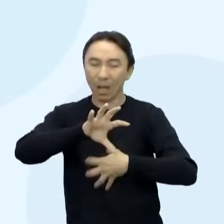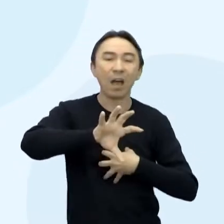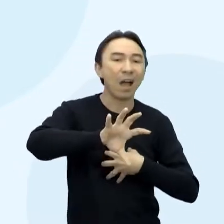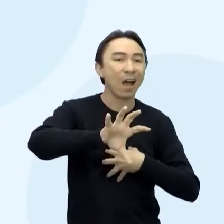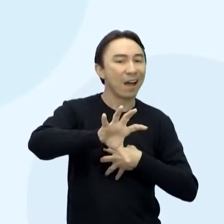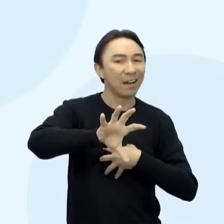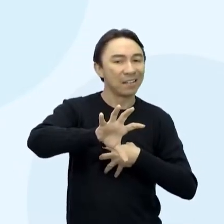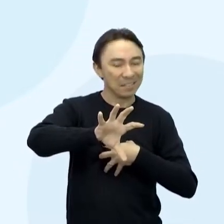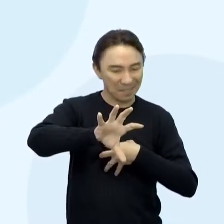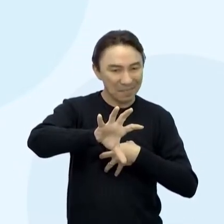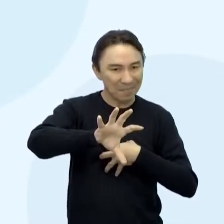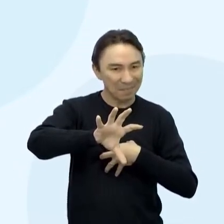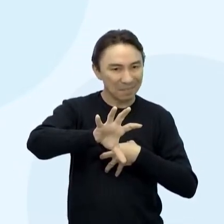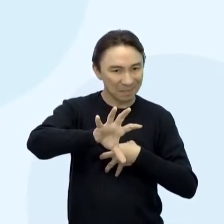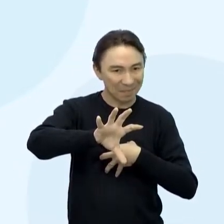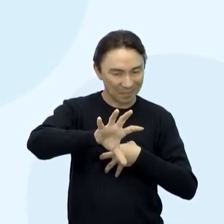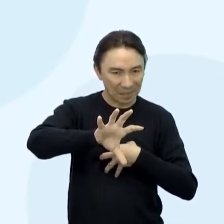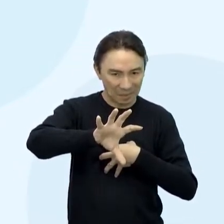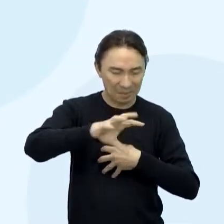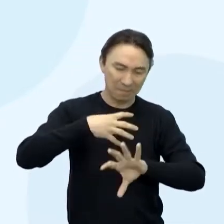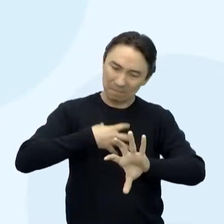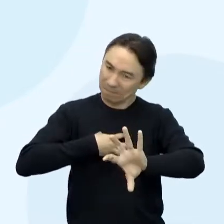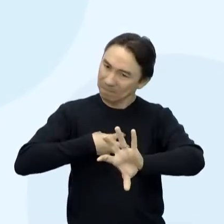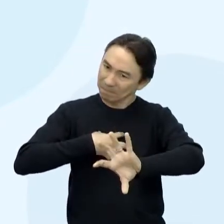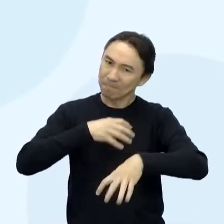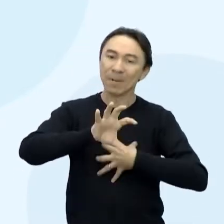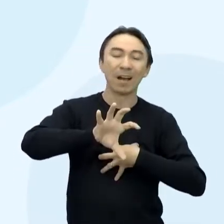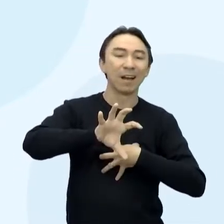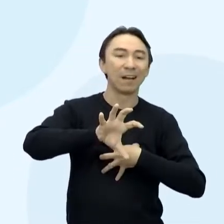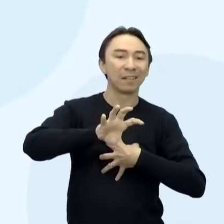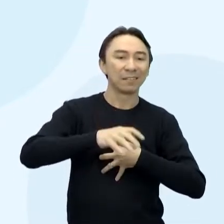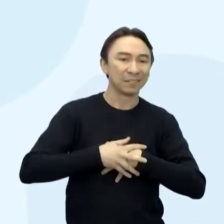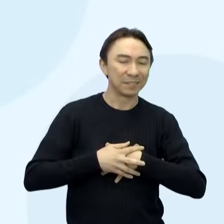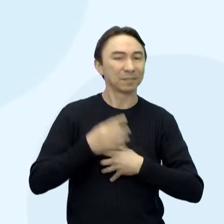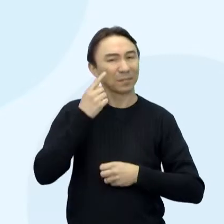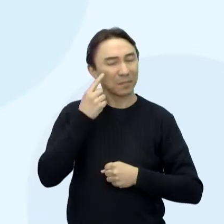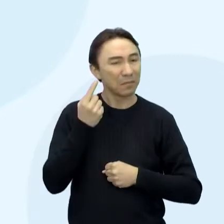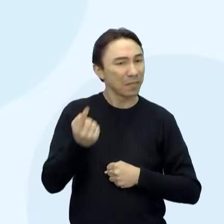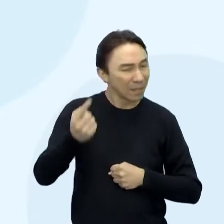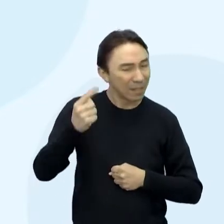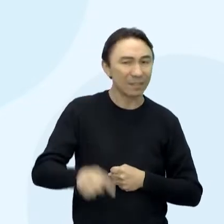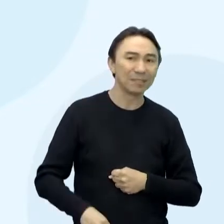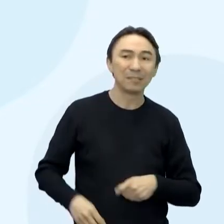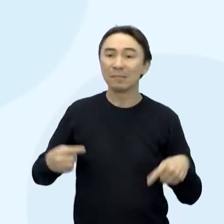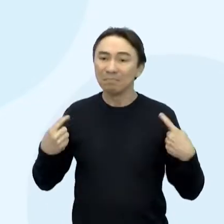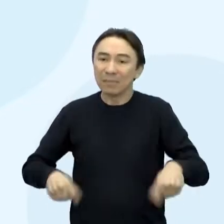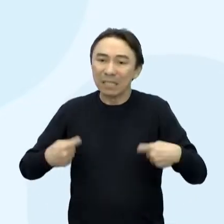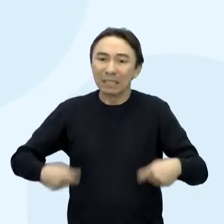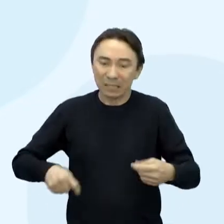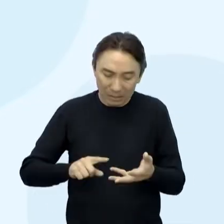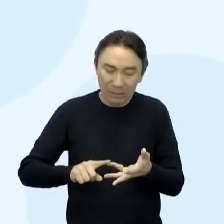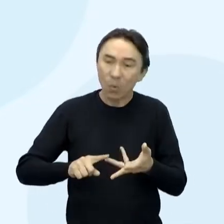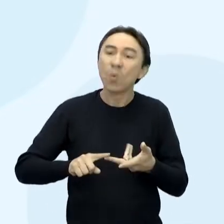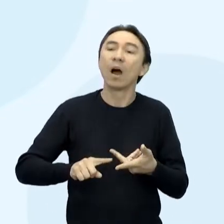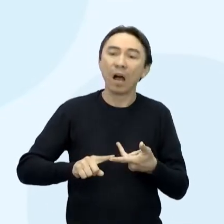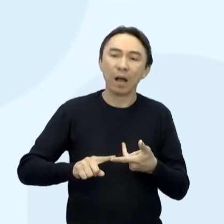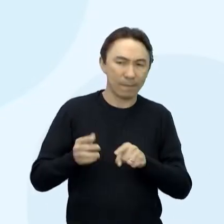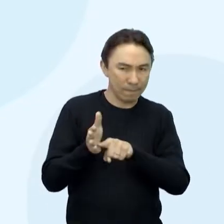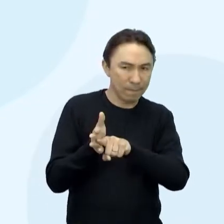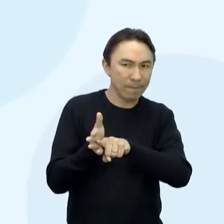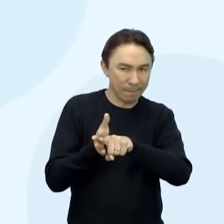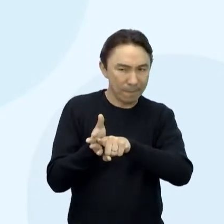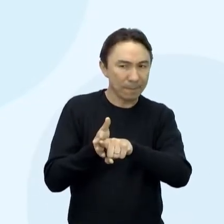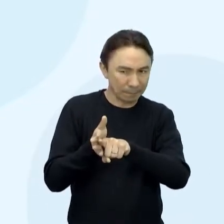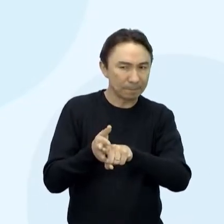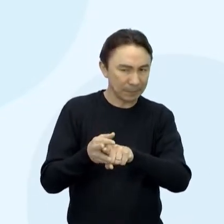empatia por aquilo, pela pessoa. Então, analisar as necessidades das pessoas que estão envolvidas no problema.